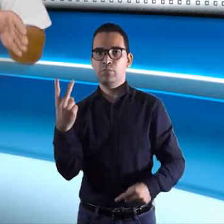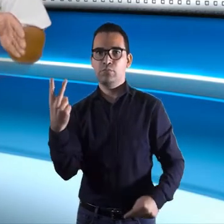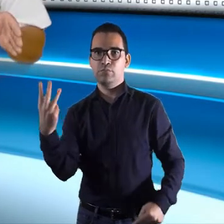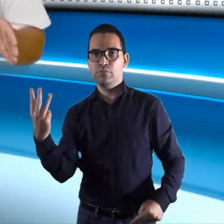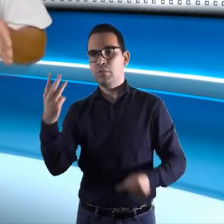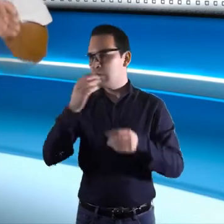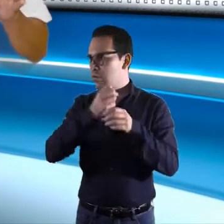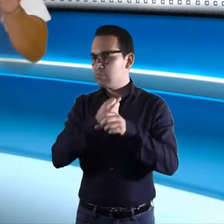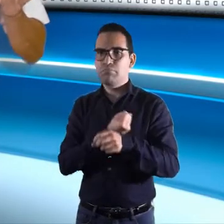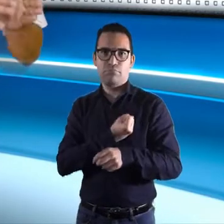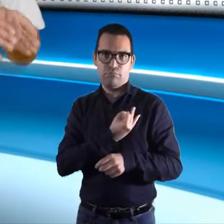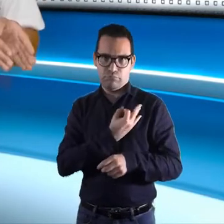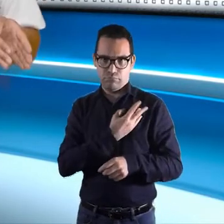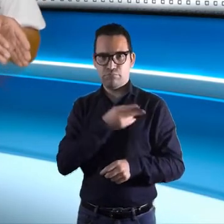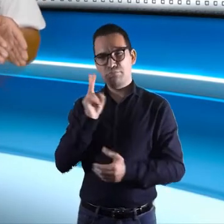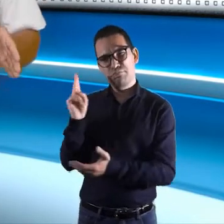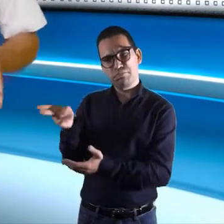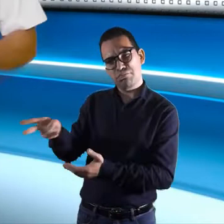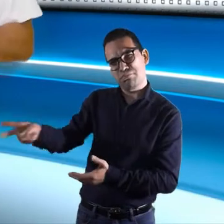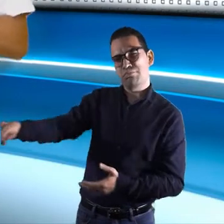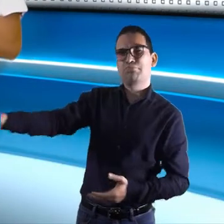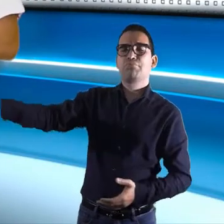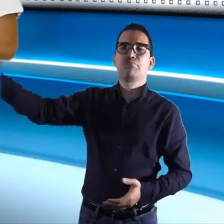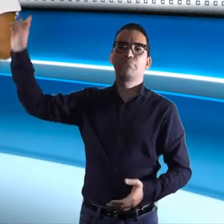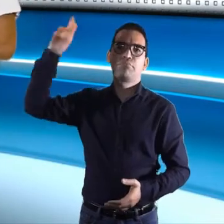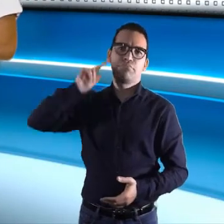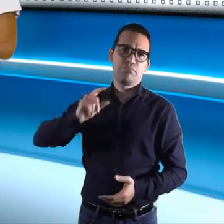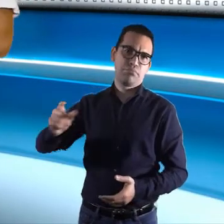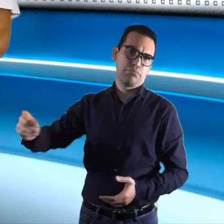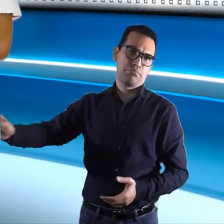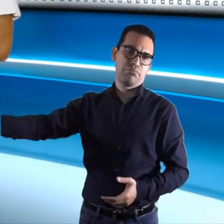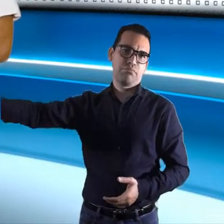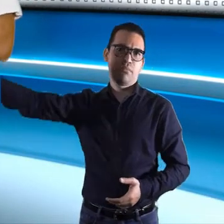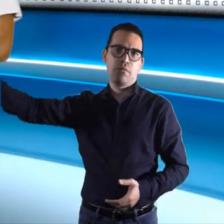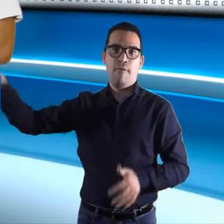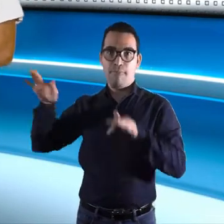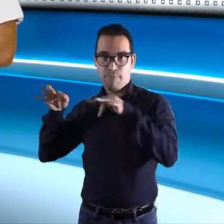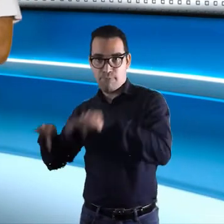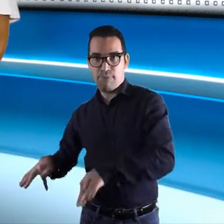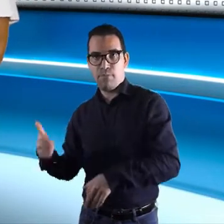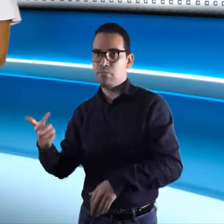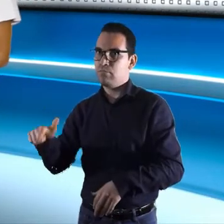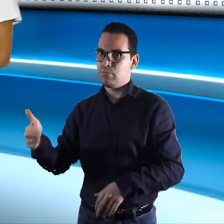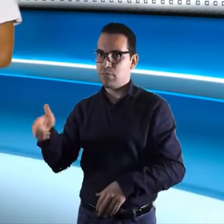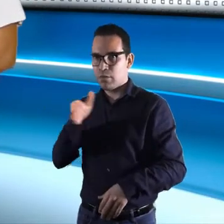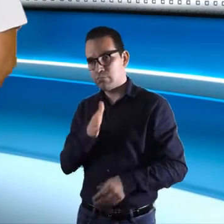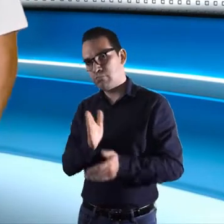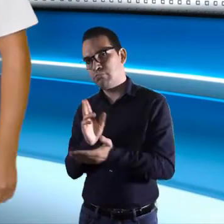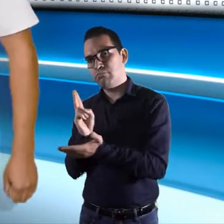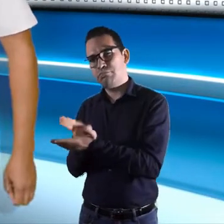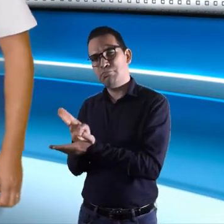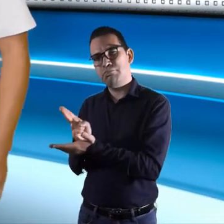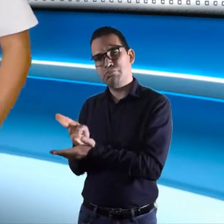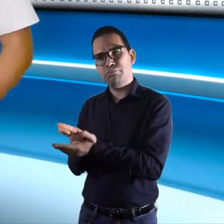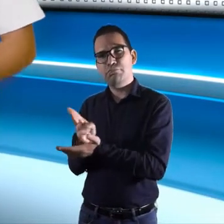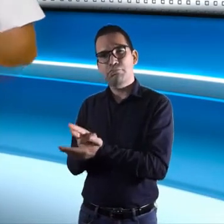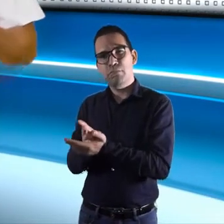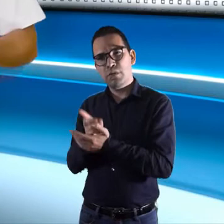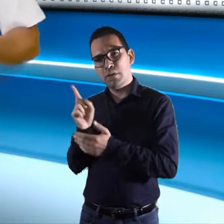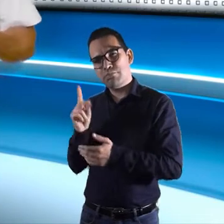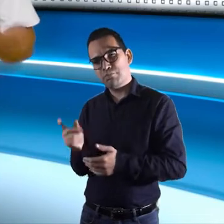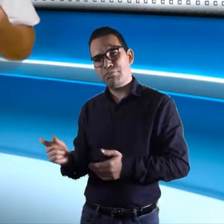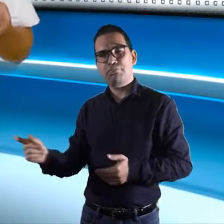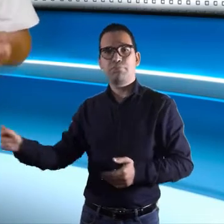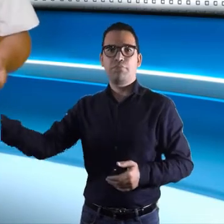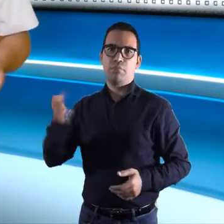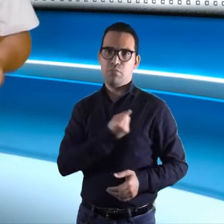os números naturais, ele tem começo e não tem fim. Por isso, infinito. Com